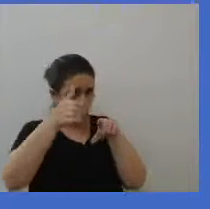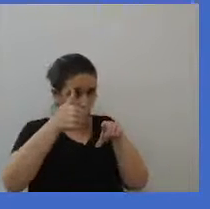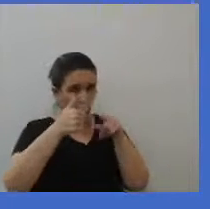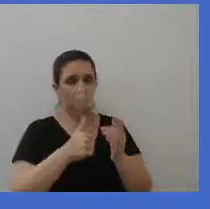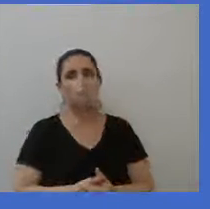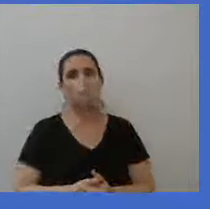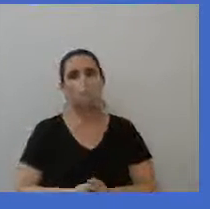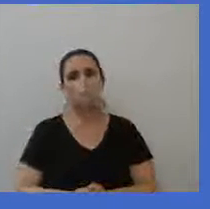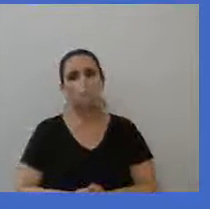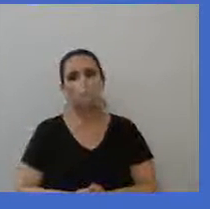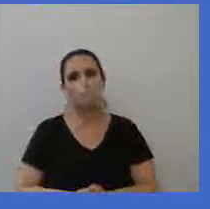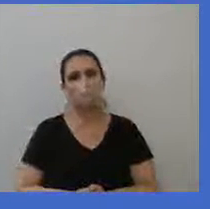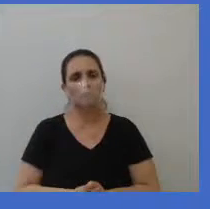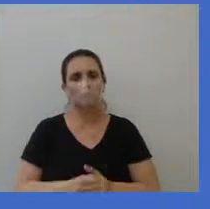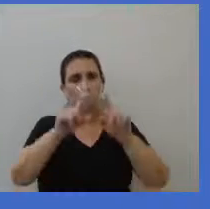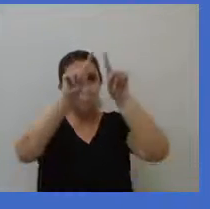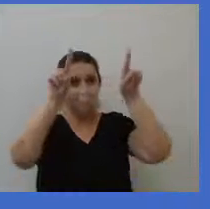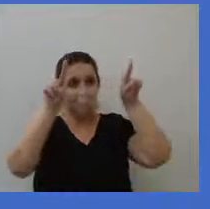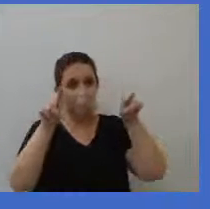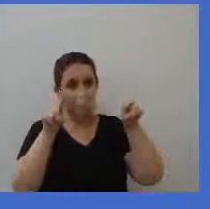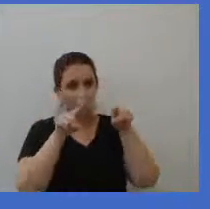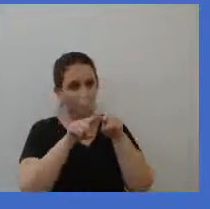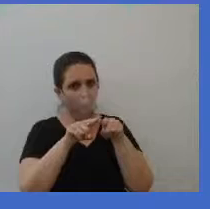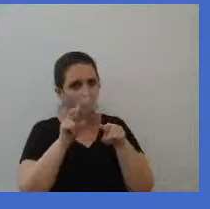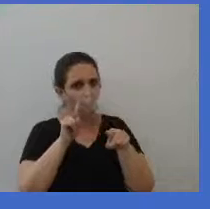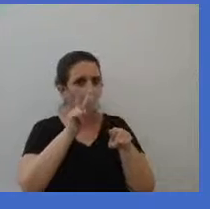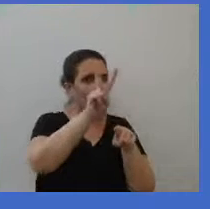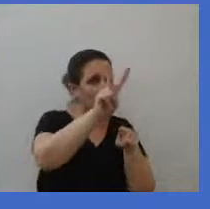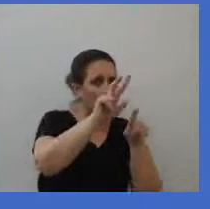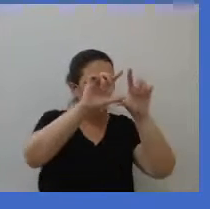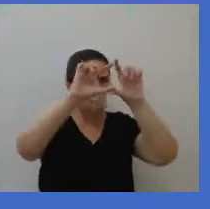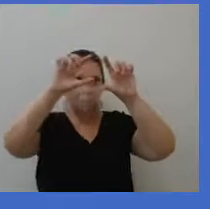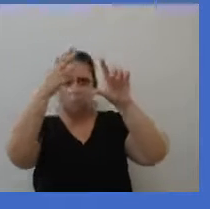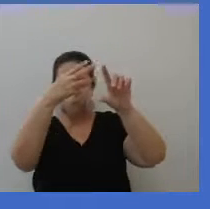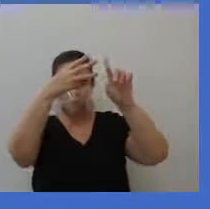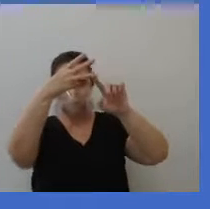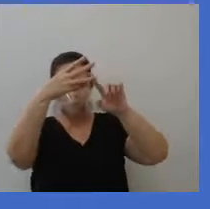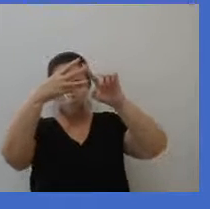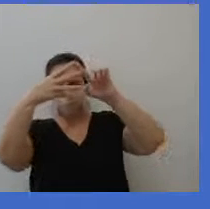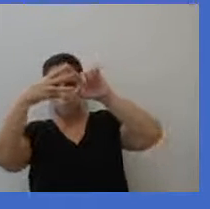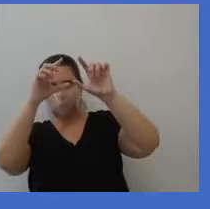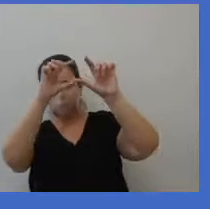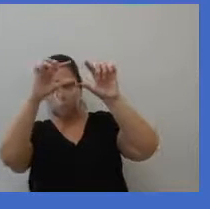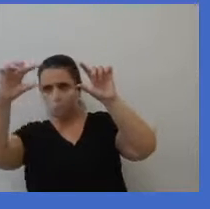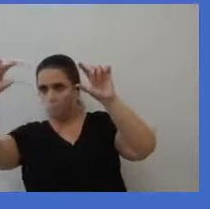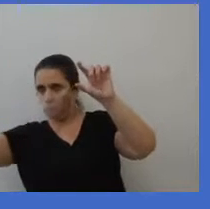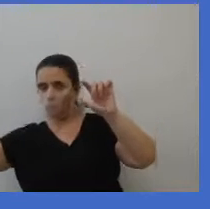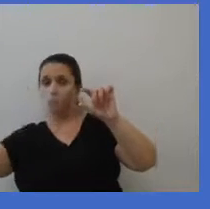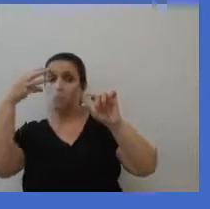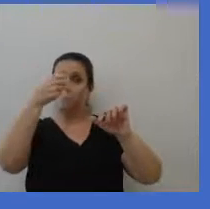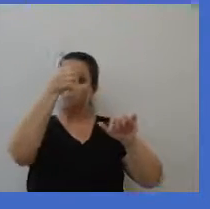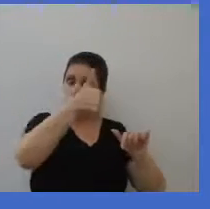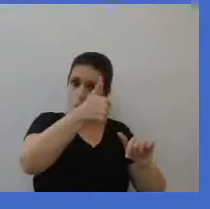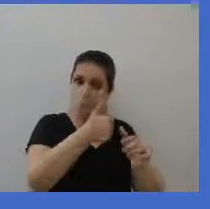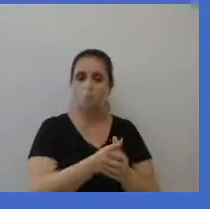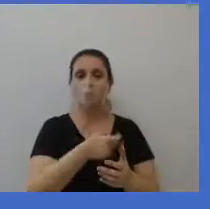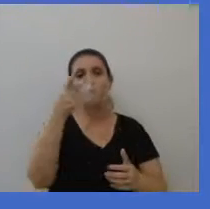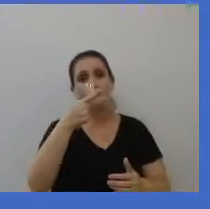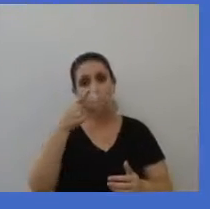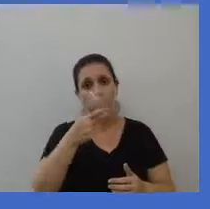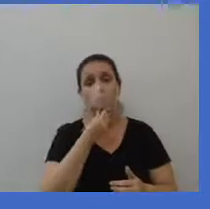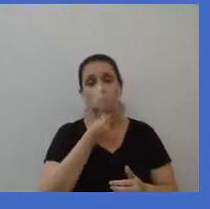estão realmente embarcando em um gênero textual ou em gêneros textuais que não